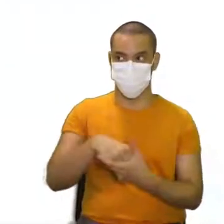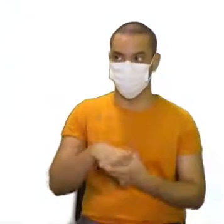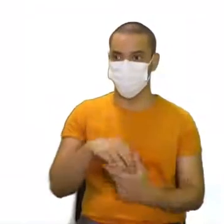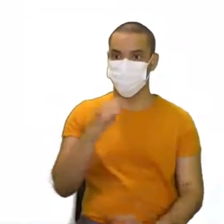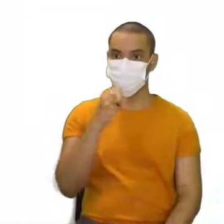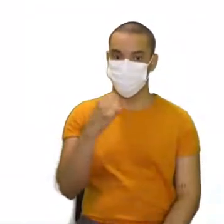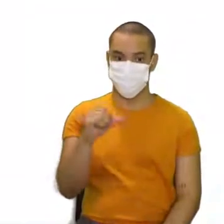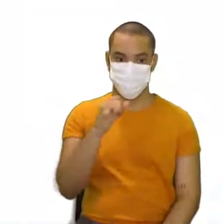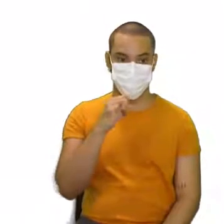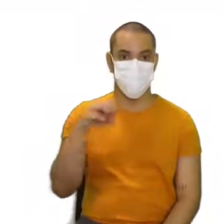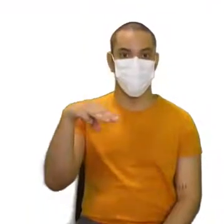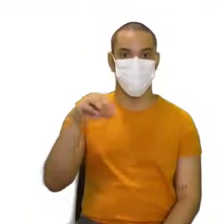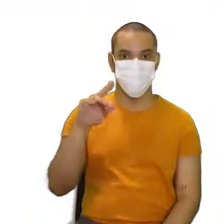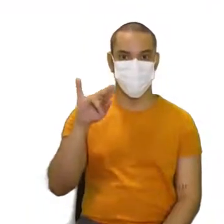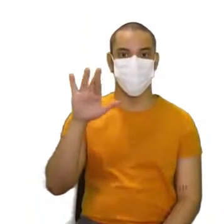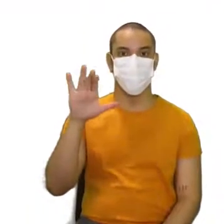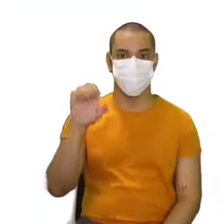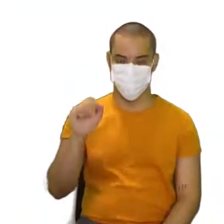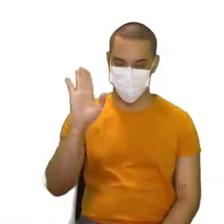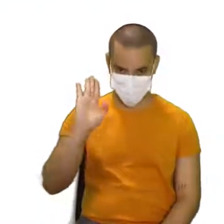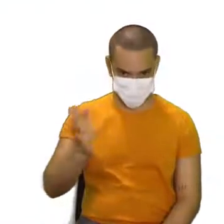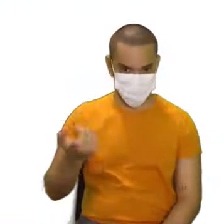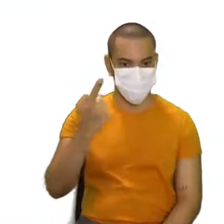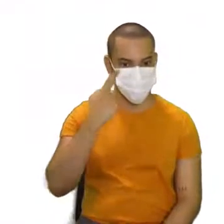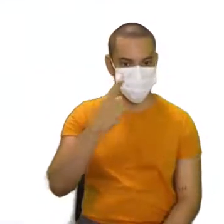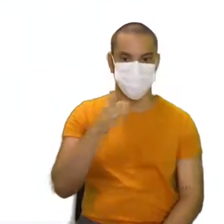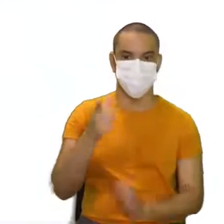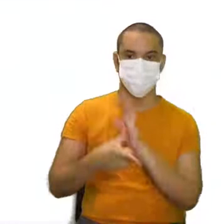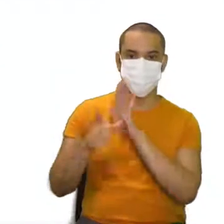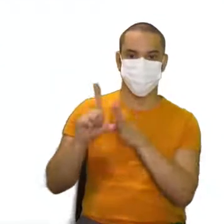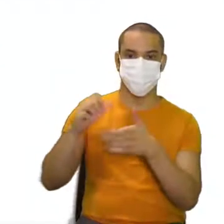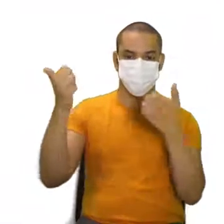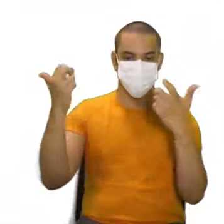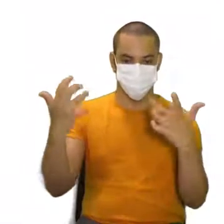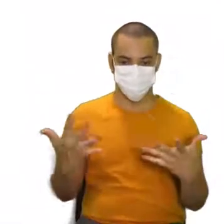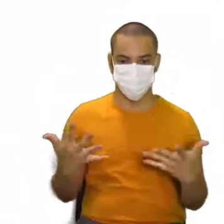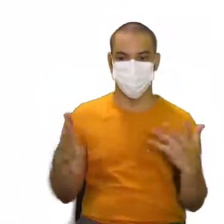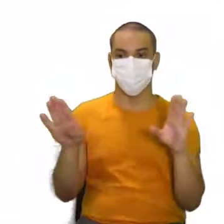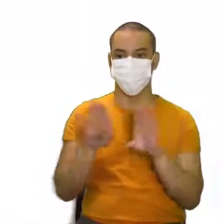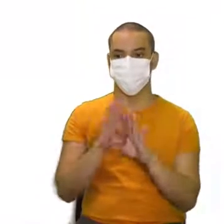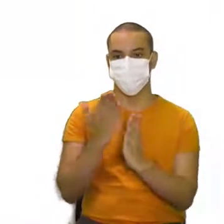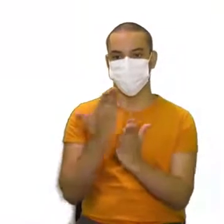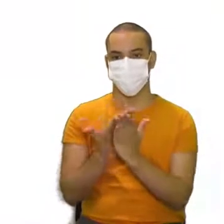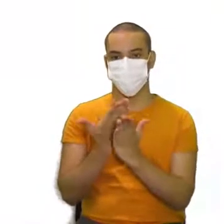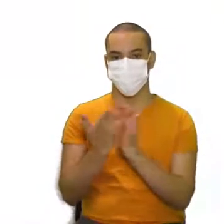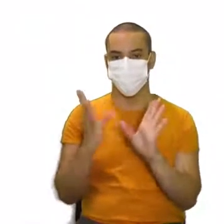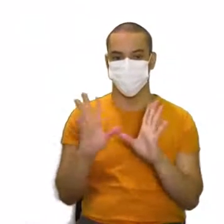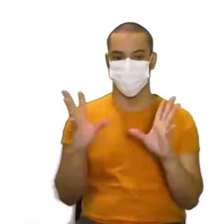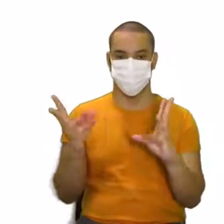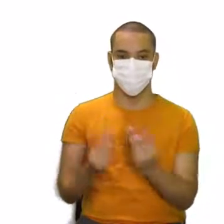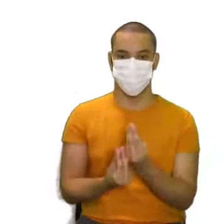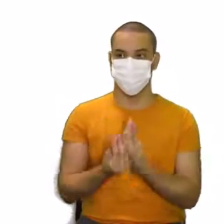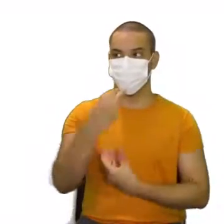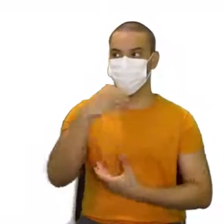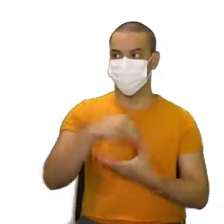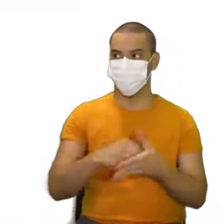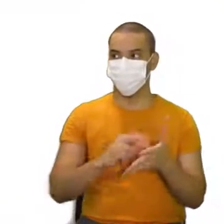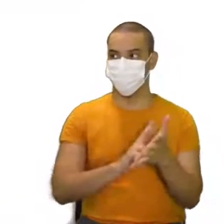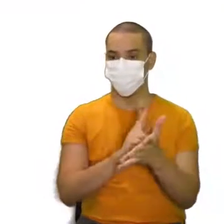elétricos seja viram aí com certeza um e o estudo das propriedades magnéticas